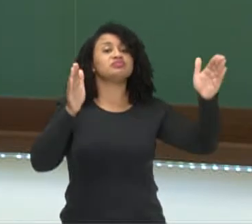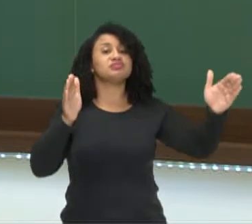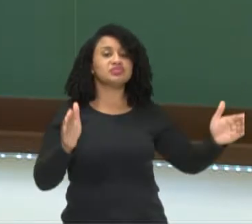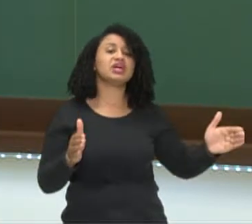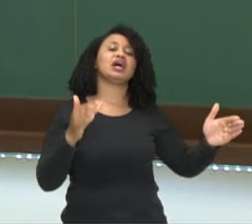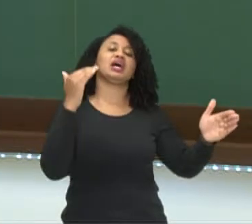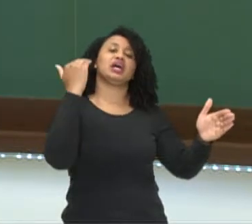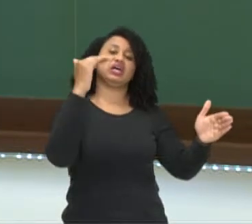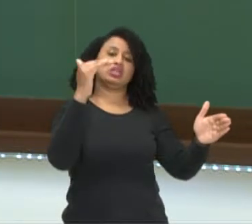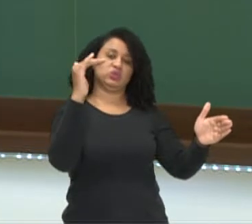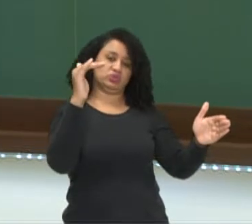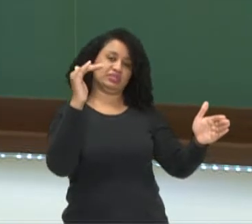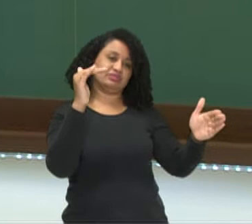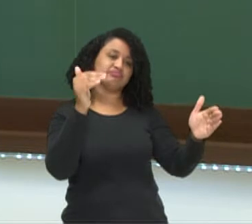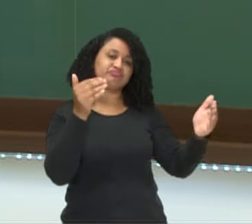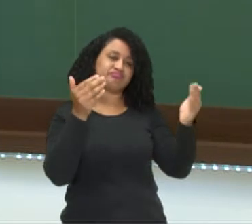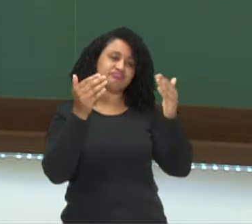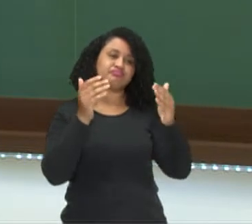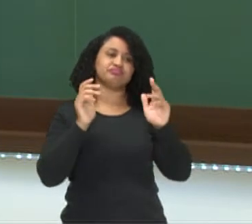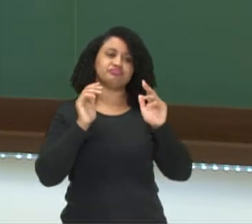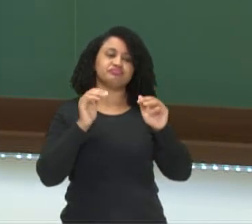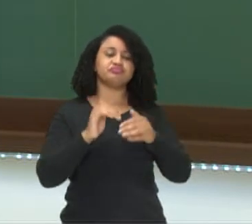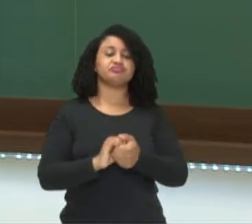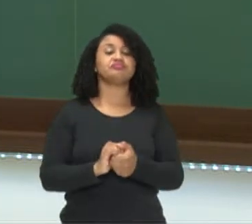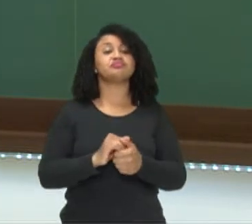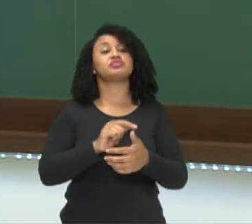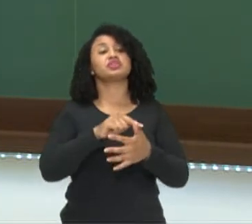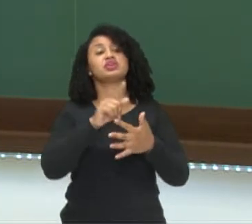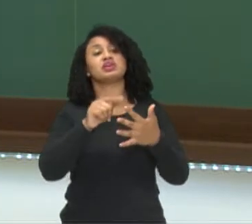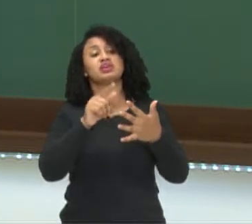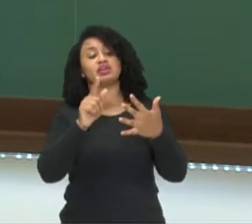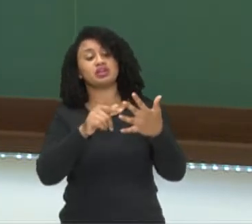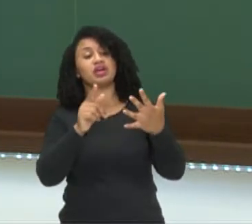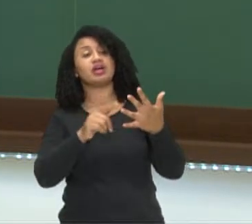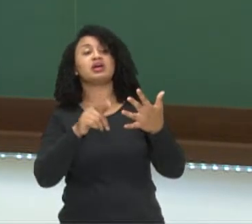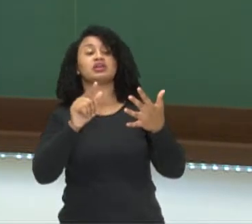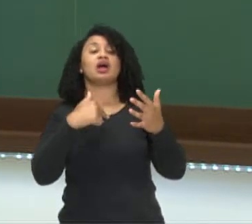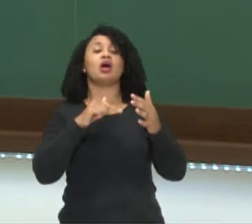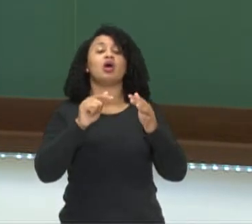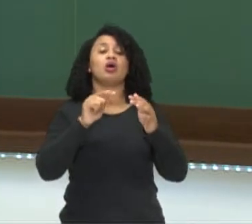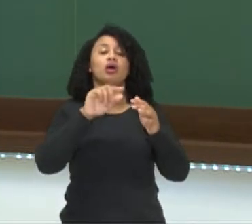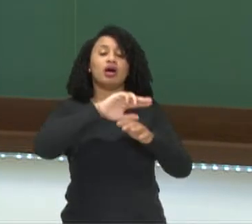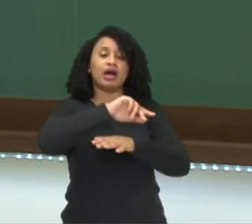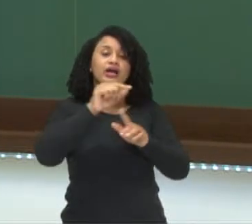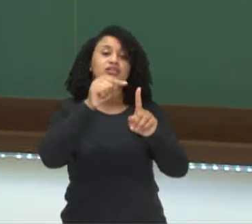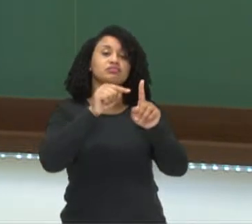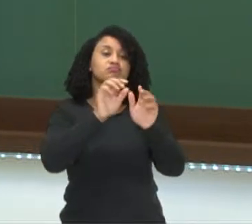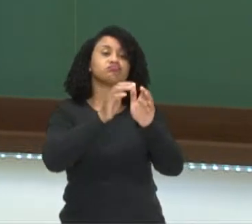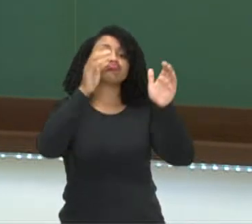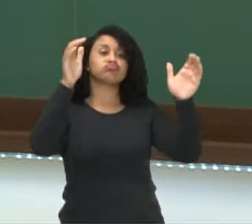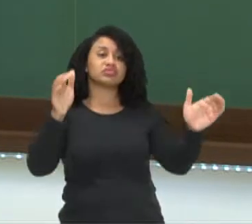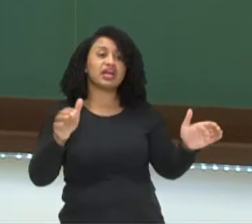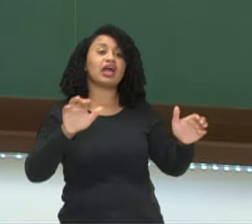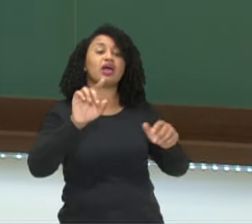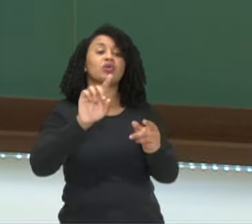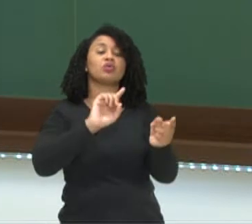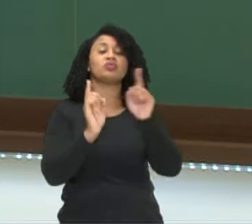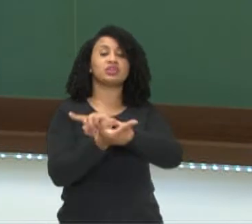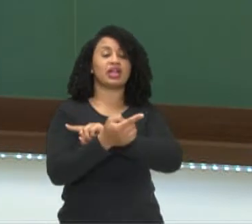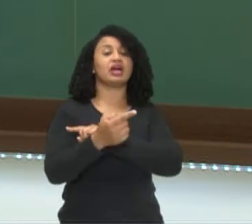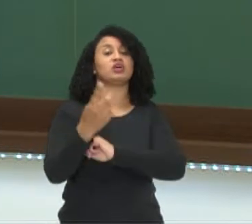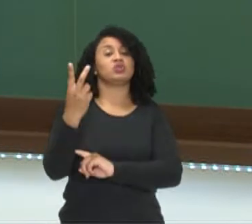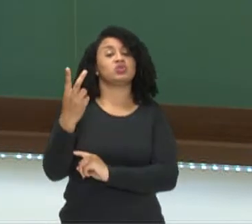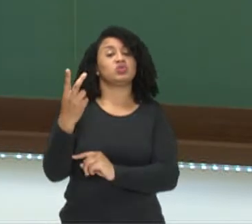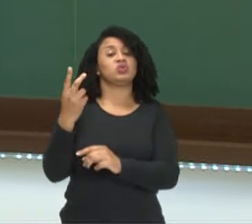longa vida na fase adulta. Já os de raça grande são o oposto, é o contrário, ó, demoram cerca de 2 anos para